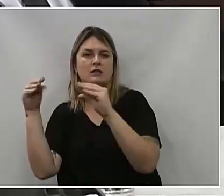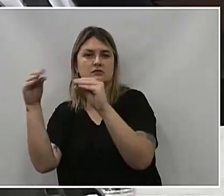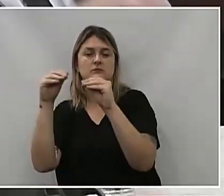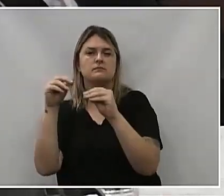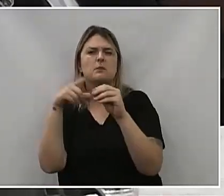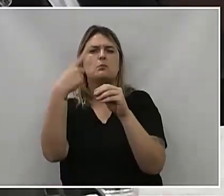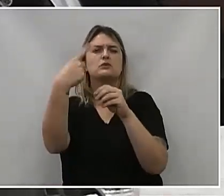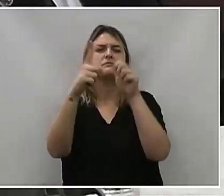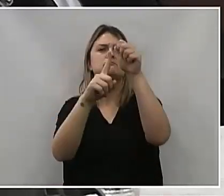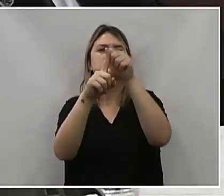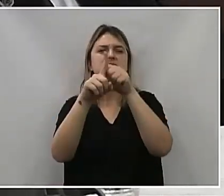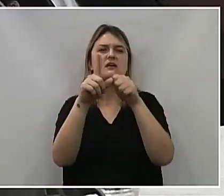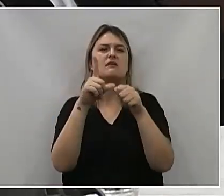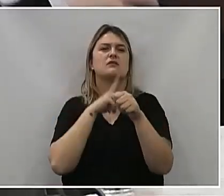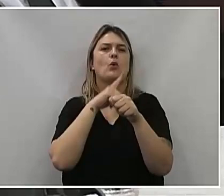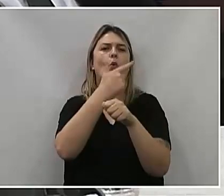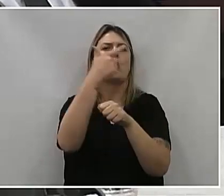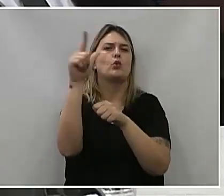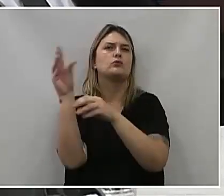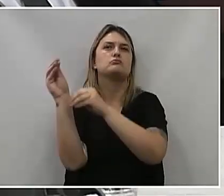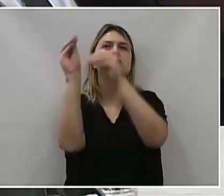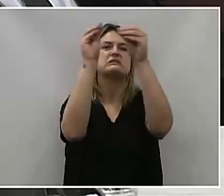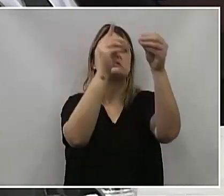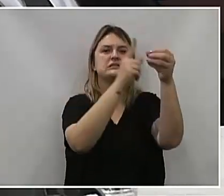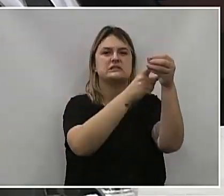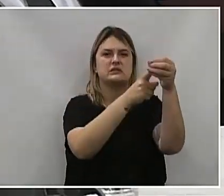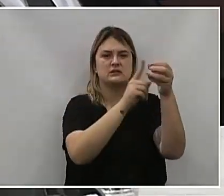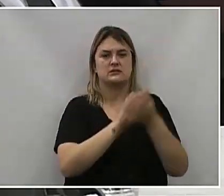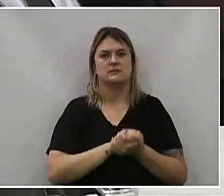Daqui a alguns meses ele vai receber outro cargo, vai ser transferido de cidade.